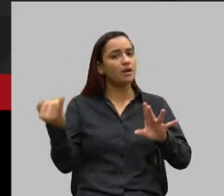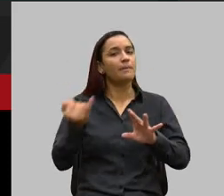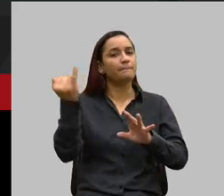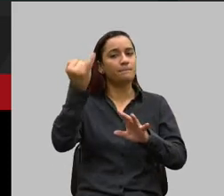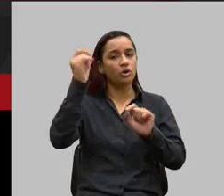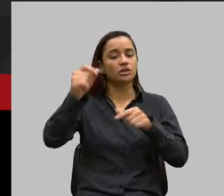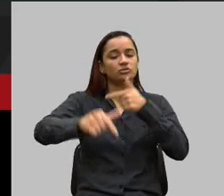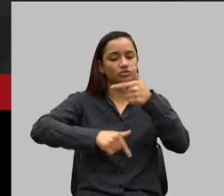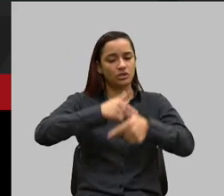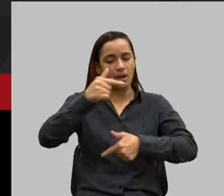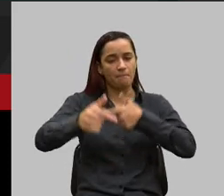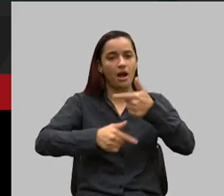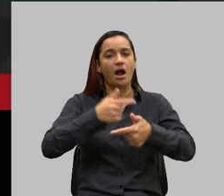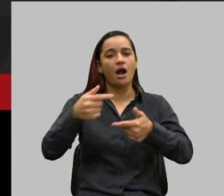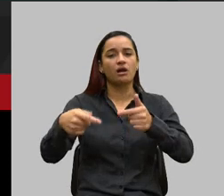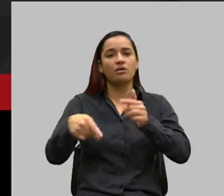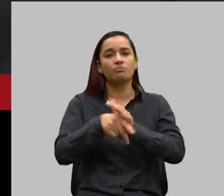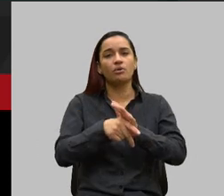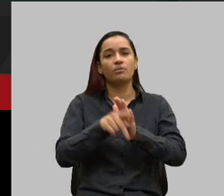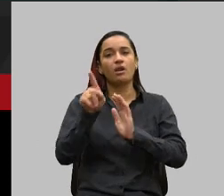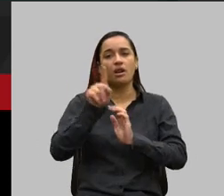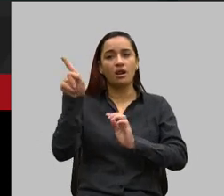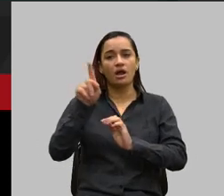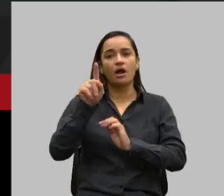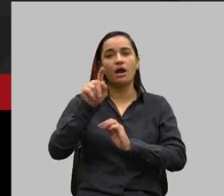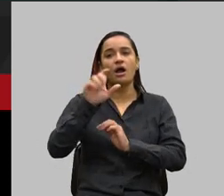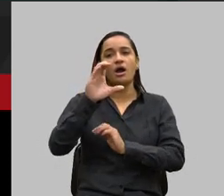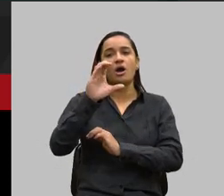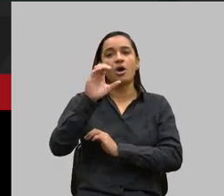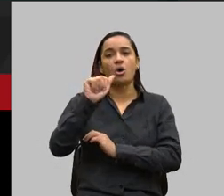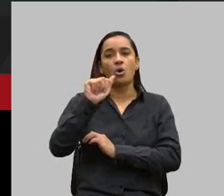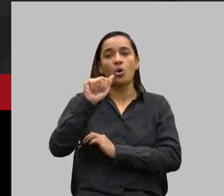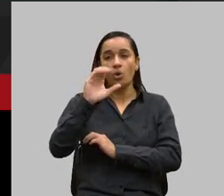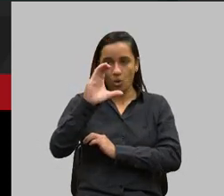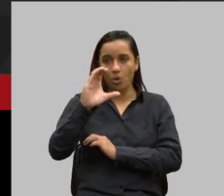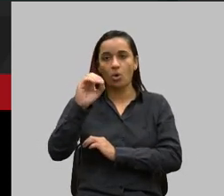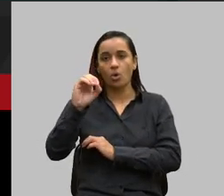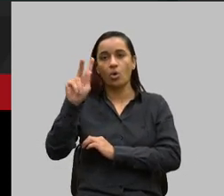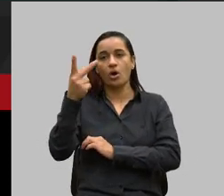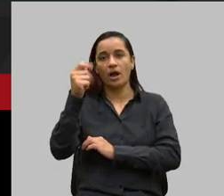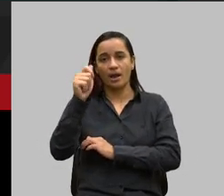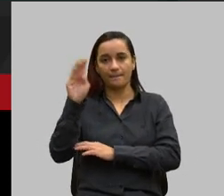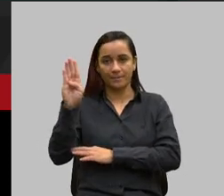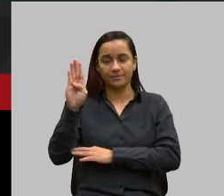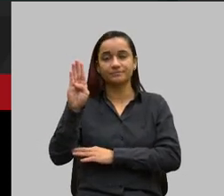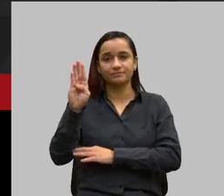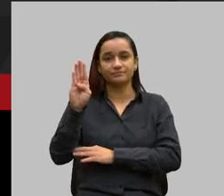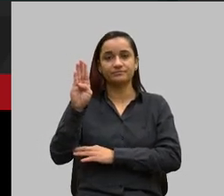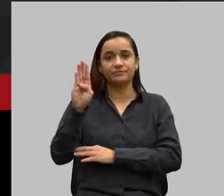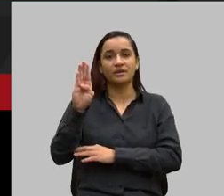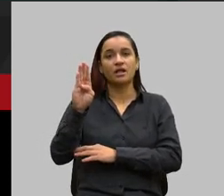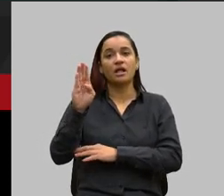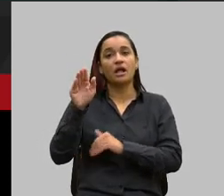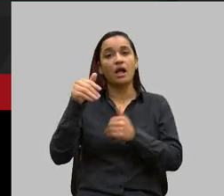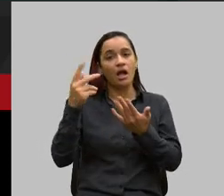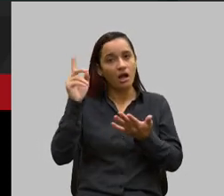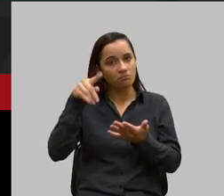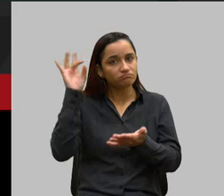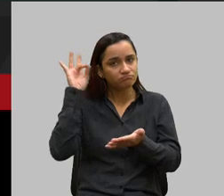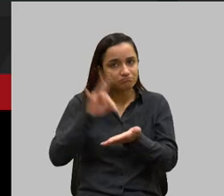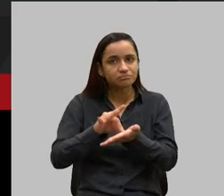pela agência Metropolitana do Vale do Aço pela Coab que estão realmente